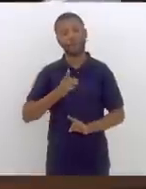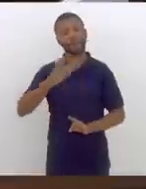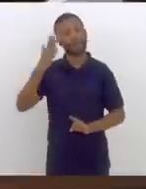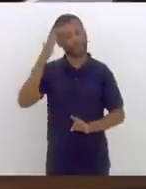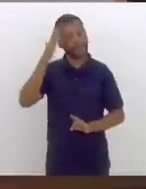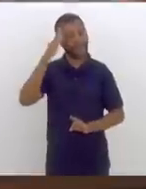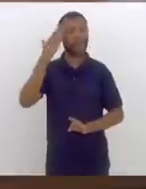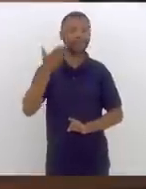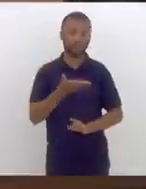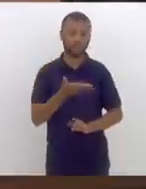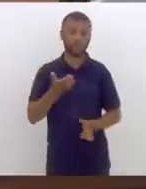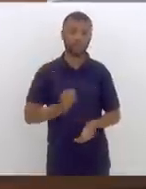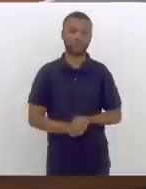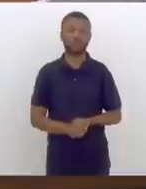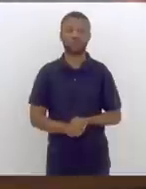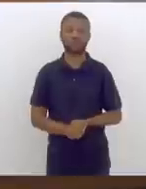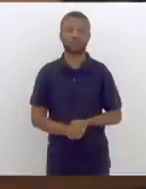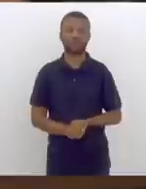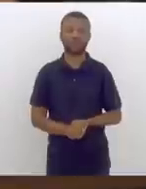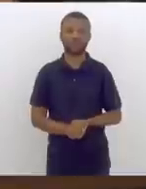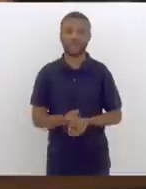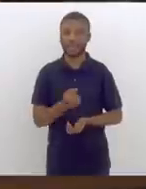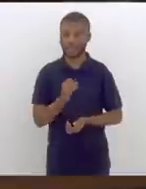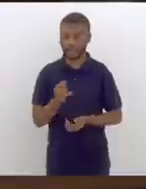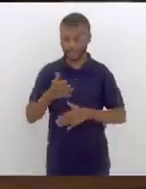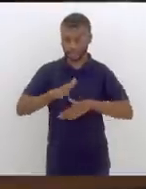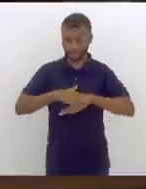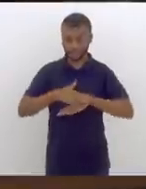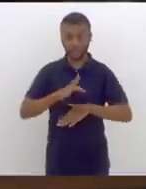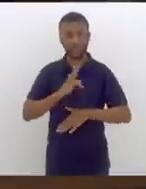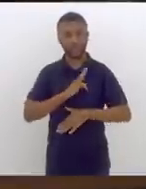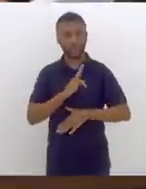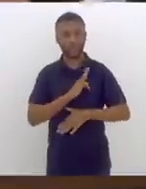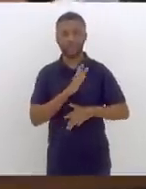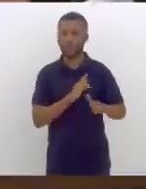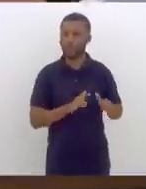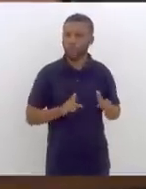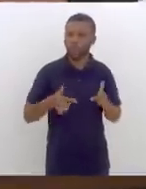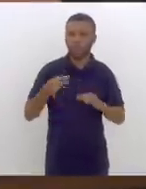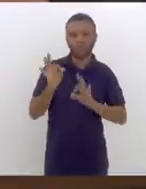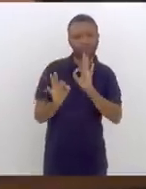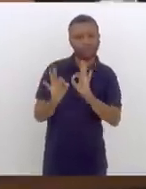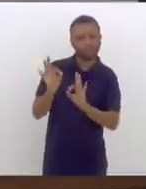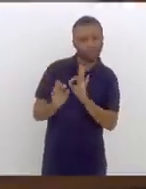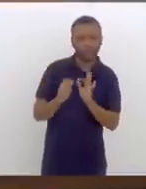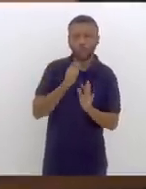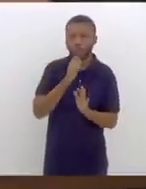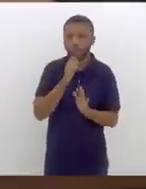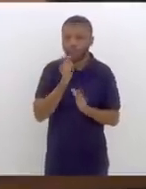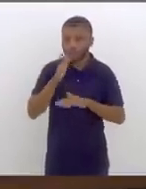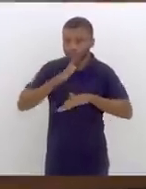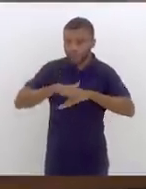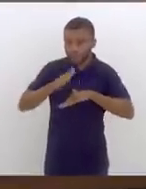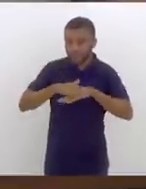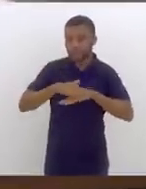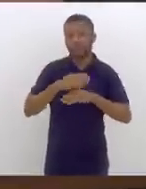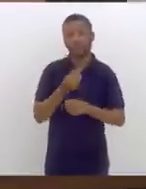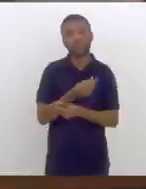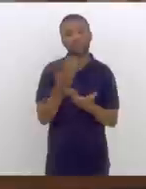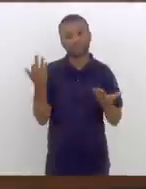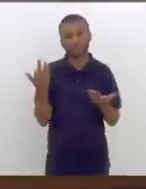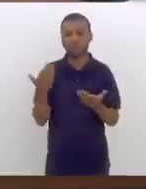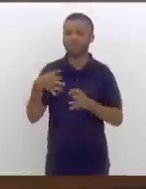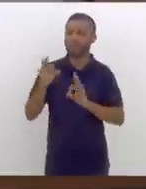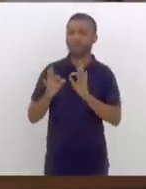então se não se não cabe a PM fazer né se a PM não tem prerrogativa para dar que faça